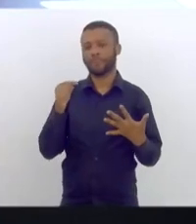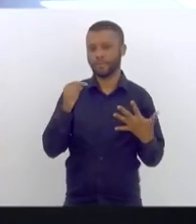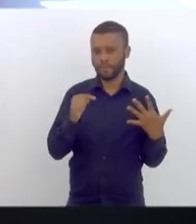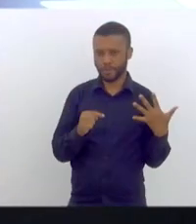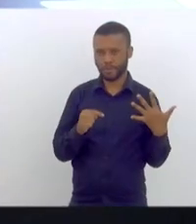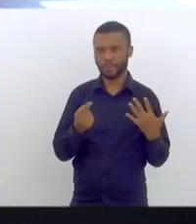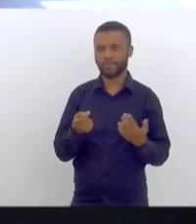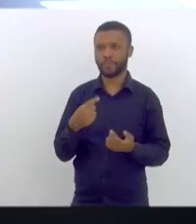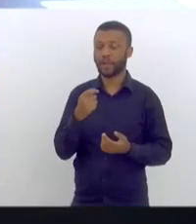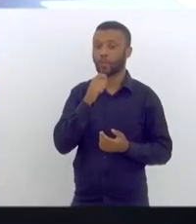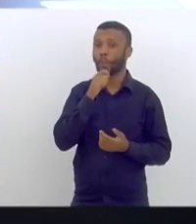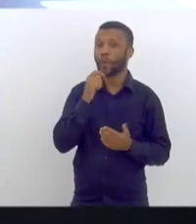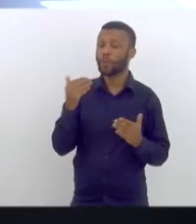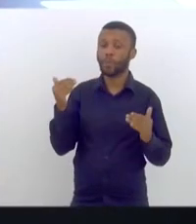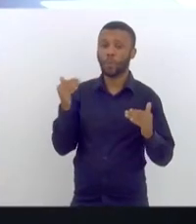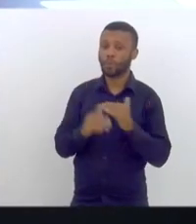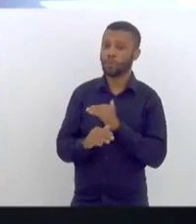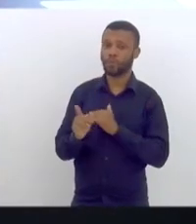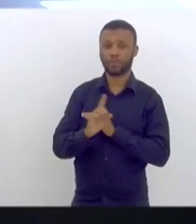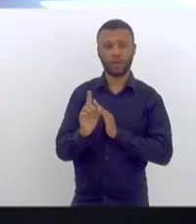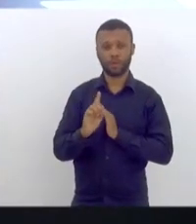nós não temos concordância